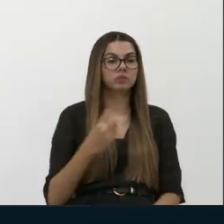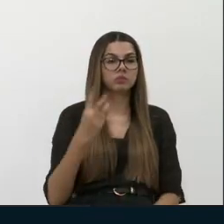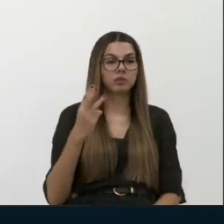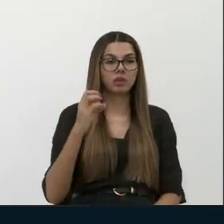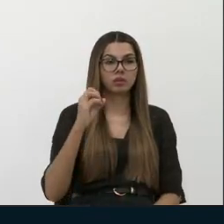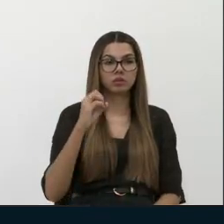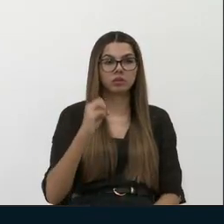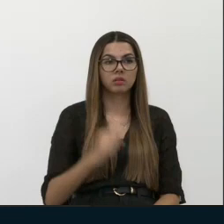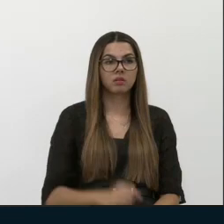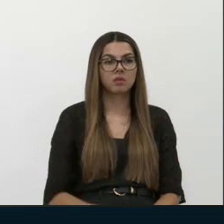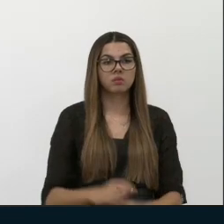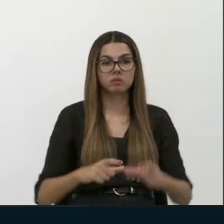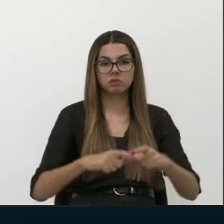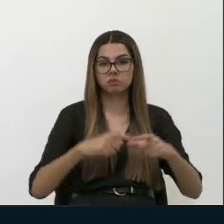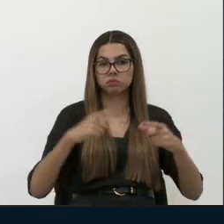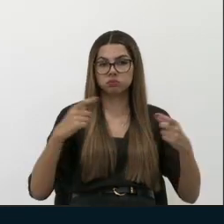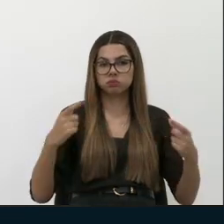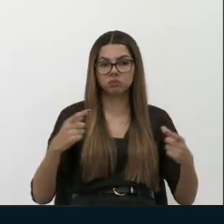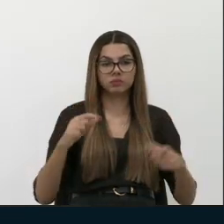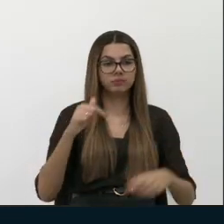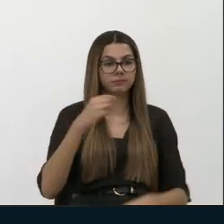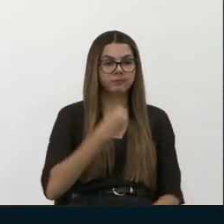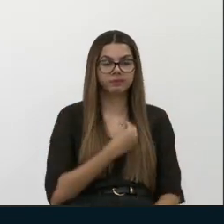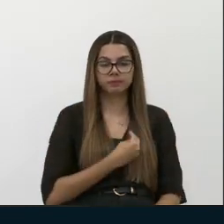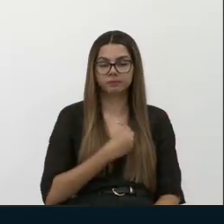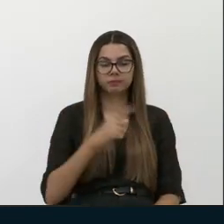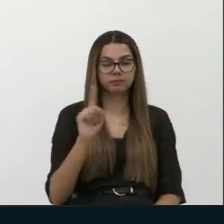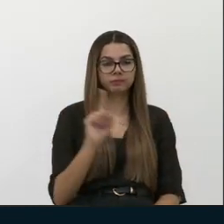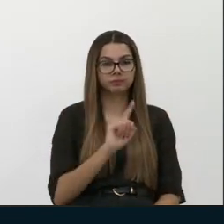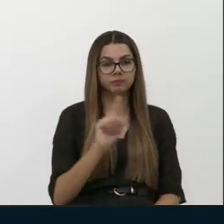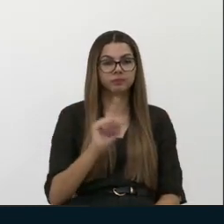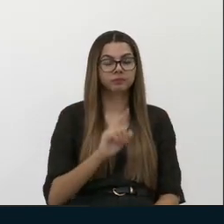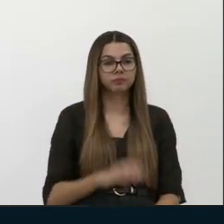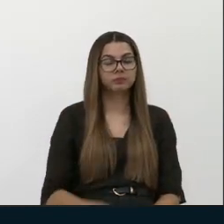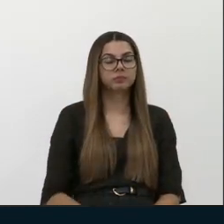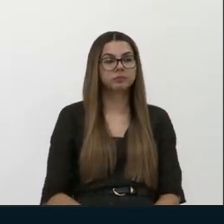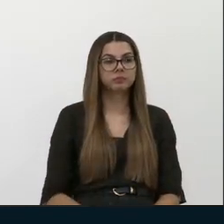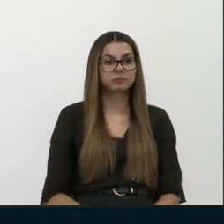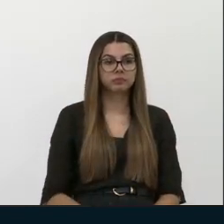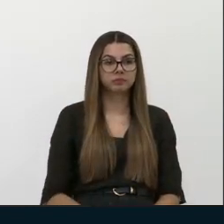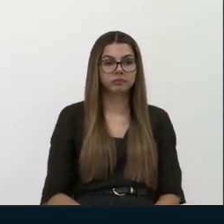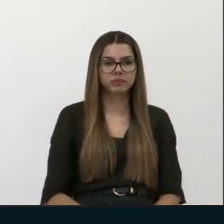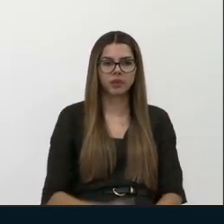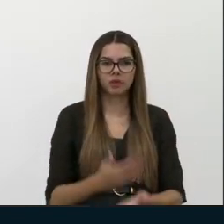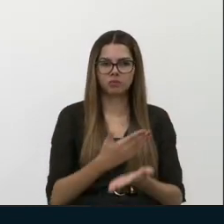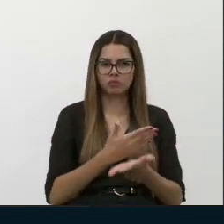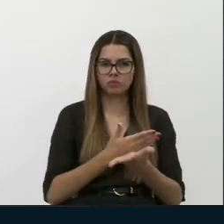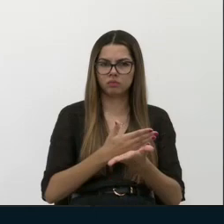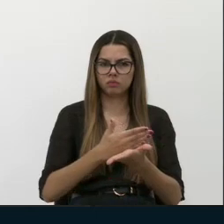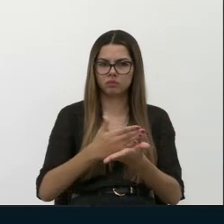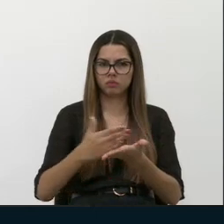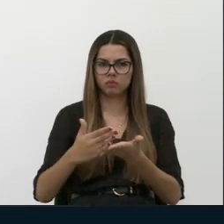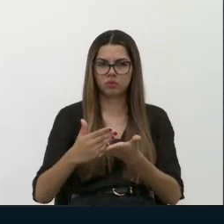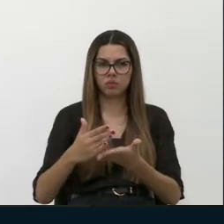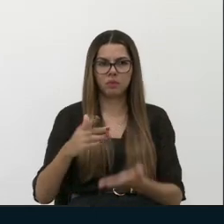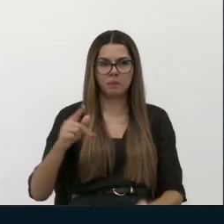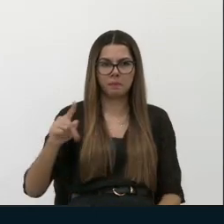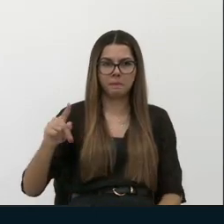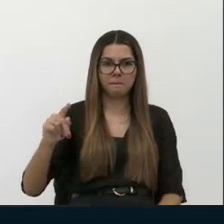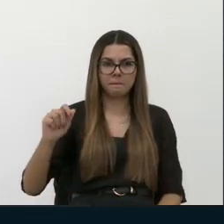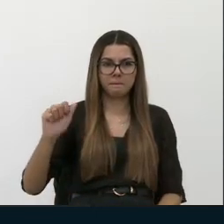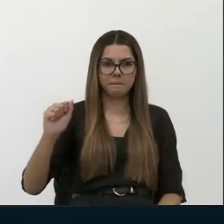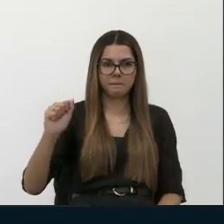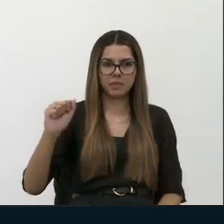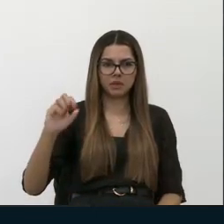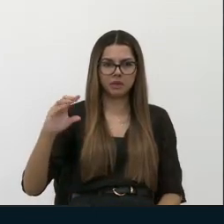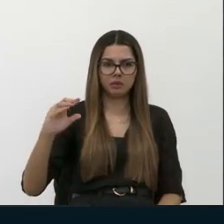não estava aqui há 30 anos atrás. Quem abriu e alargou a Dutra por baixo foi Pascoal Tomeu,